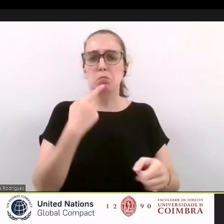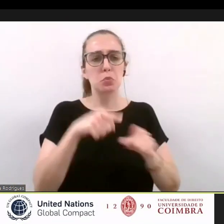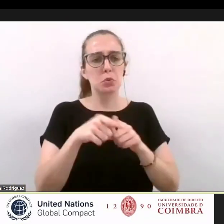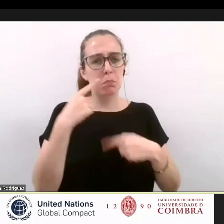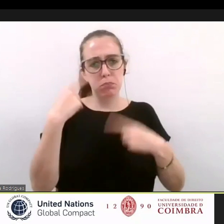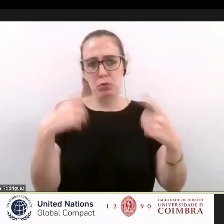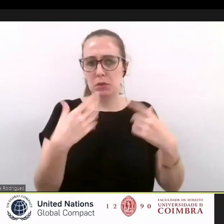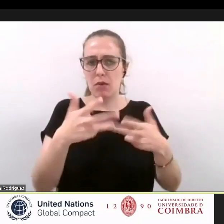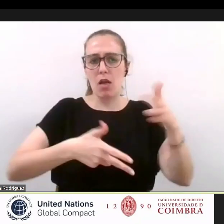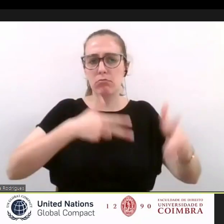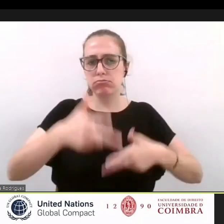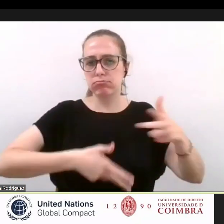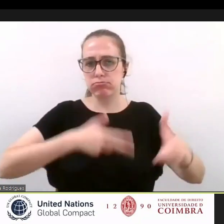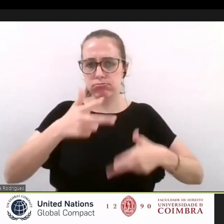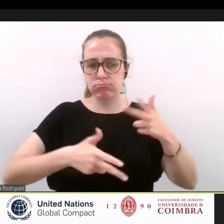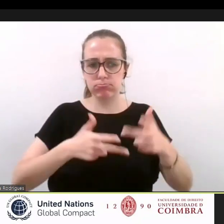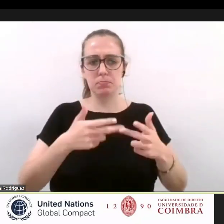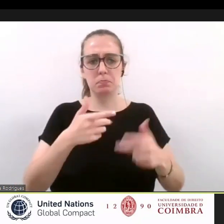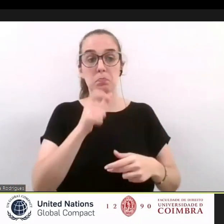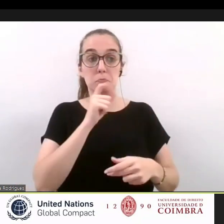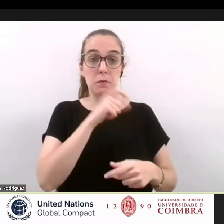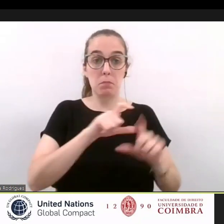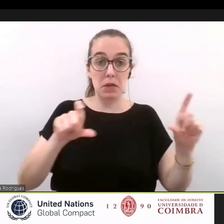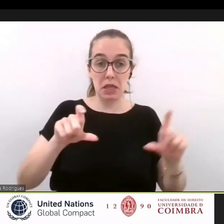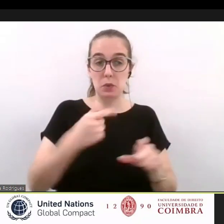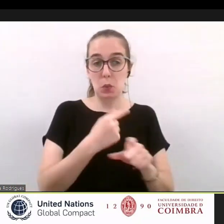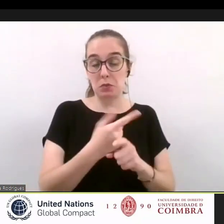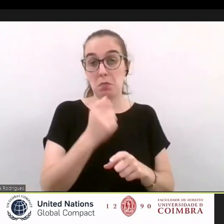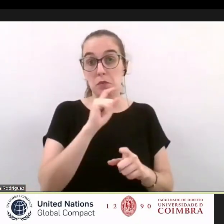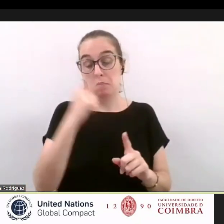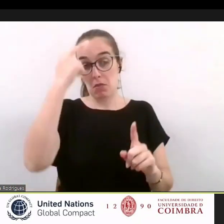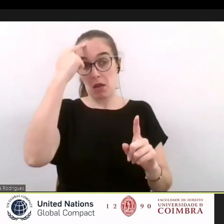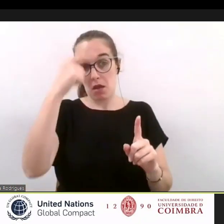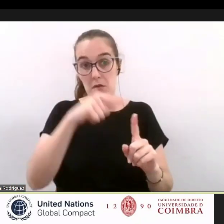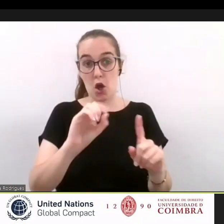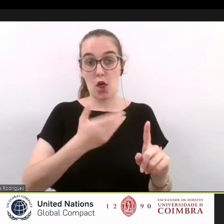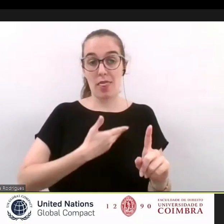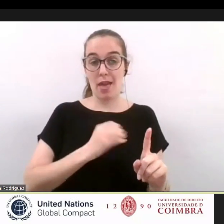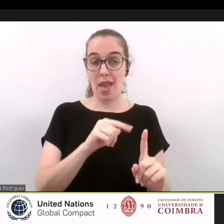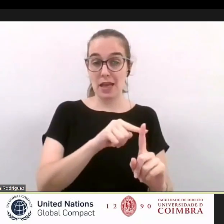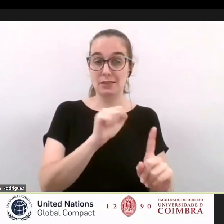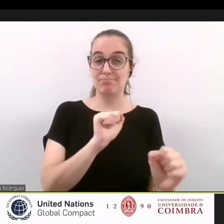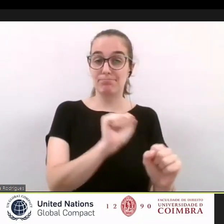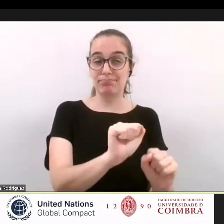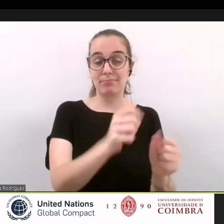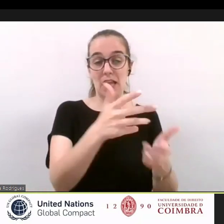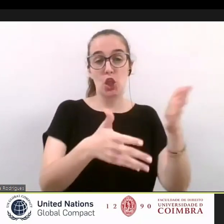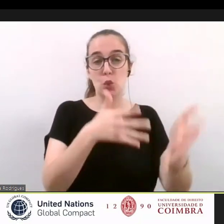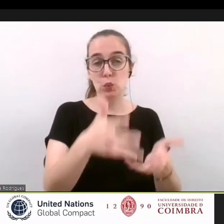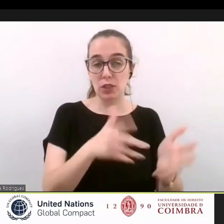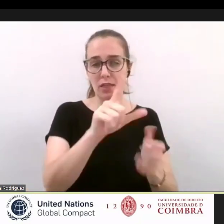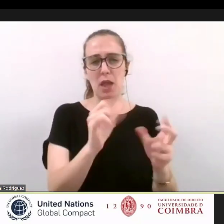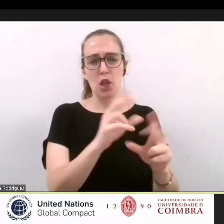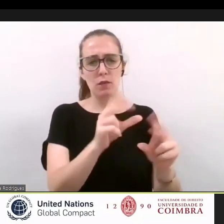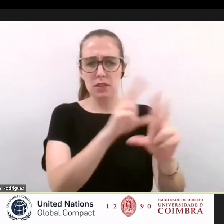pública industrial, poderíamos pensar no ODS que está mais ligado com a indústria e a inovação